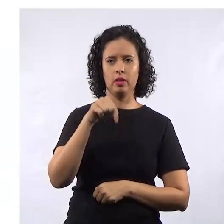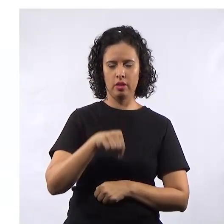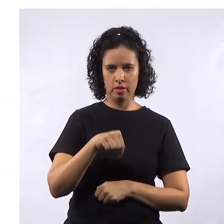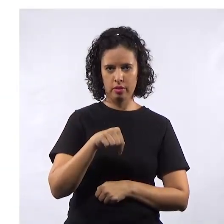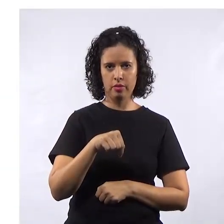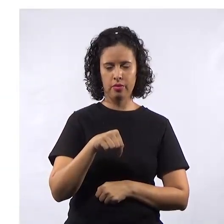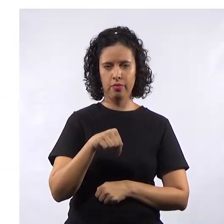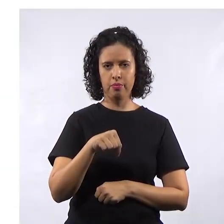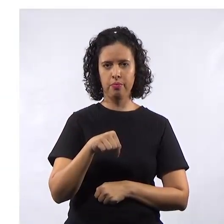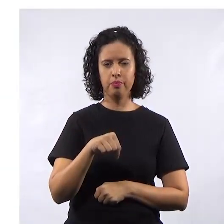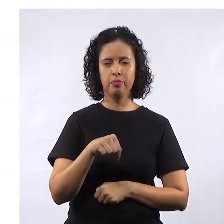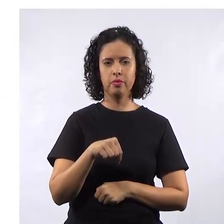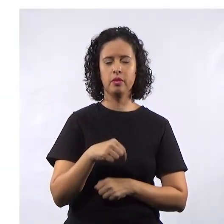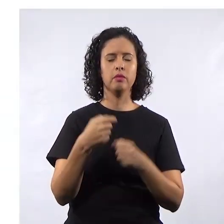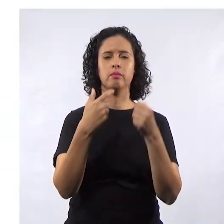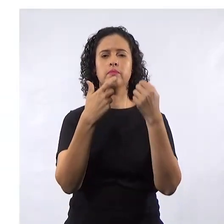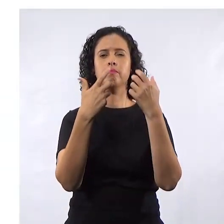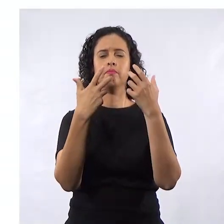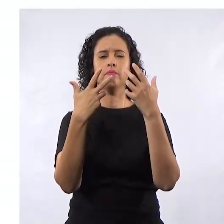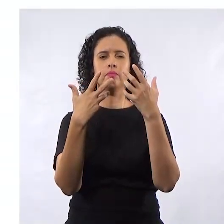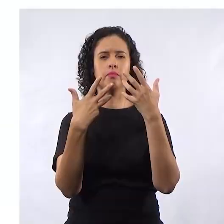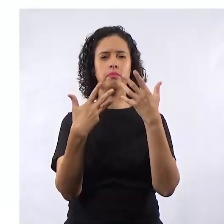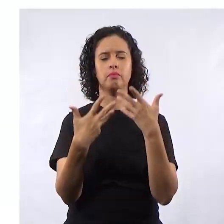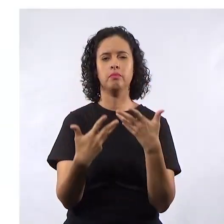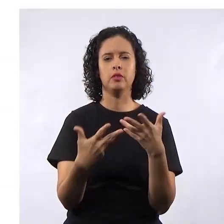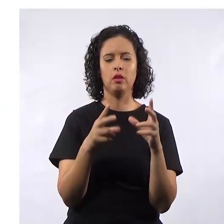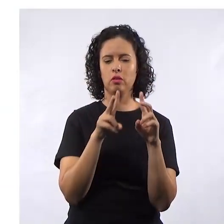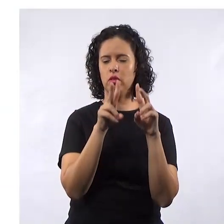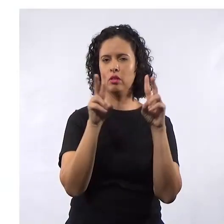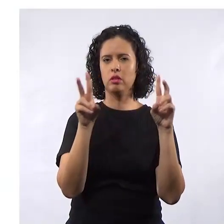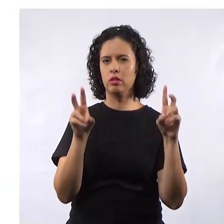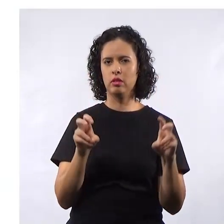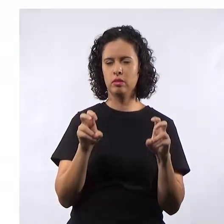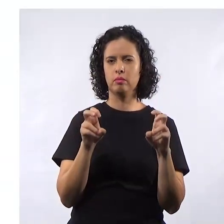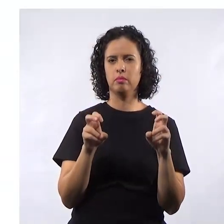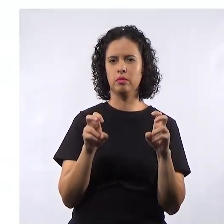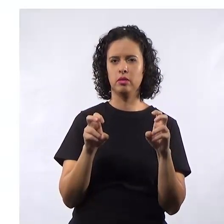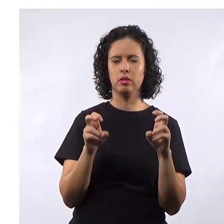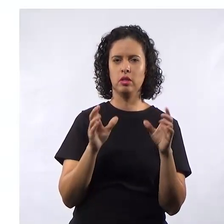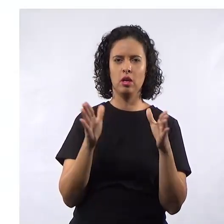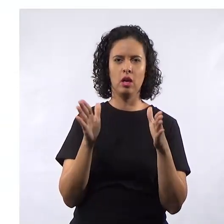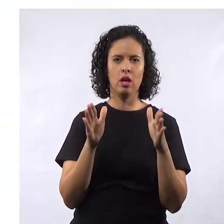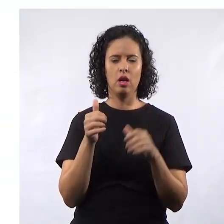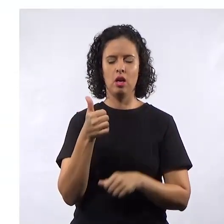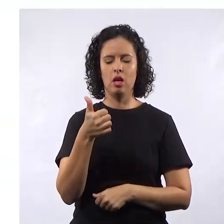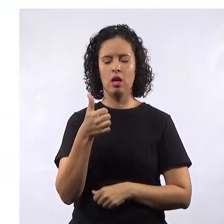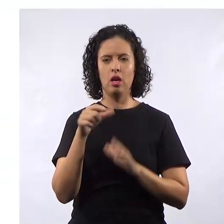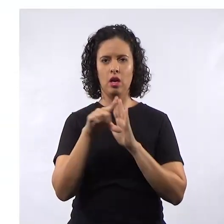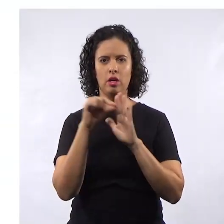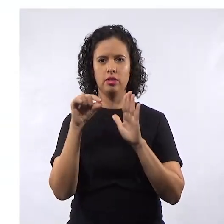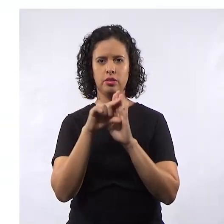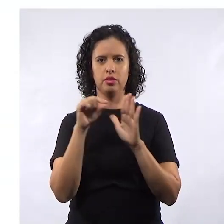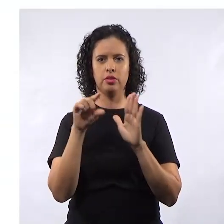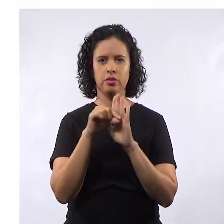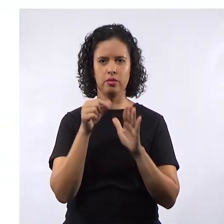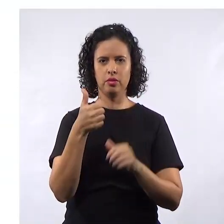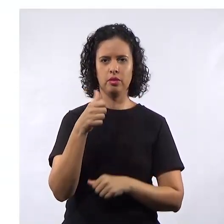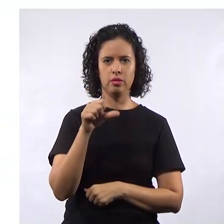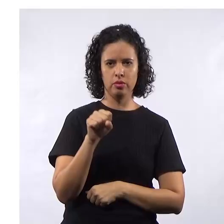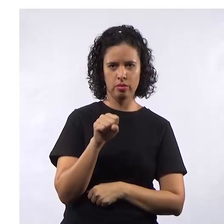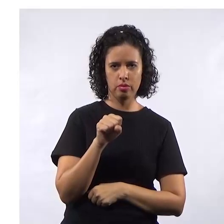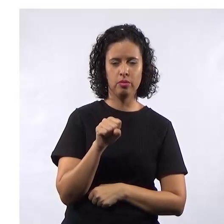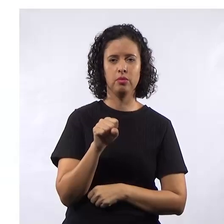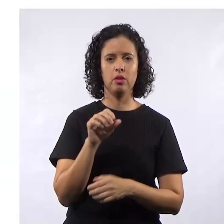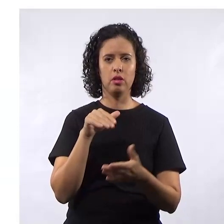né? Vai estar tratando sobre essa temática entre o artigo 18 e o artigo